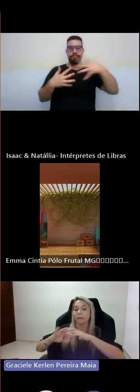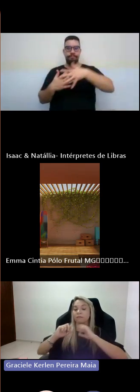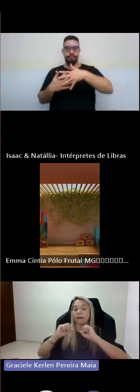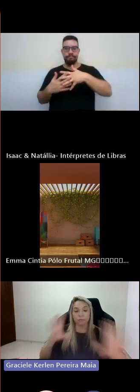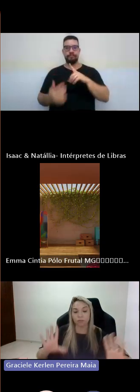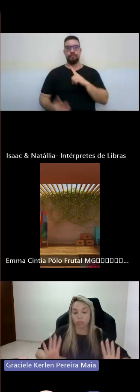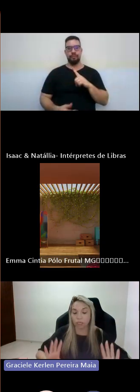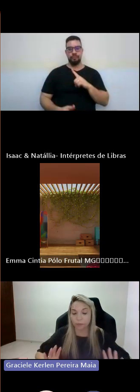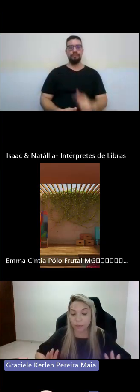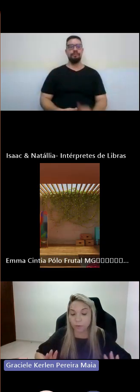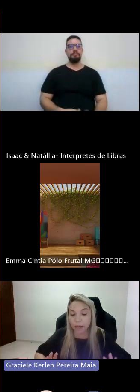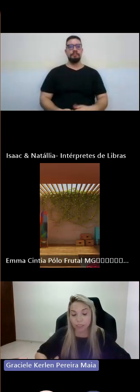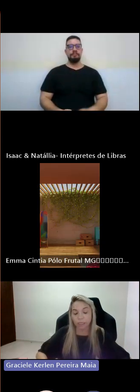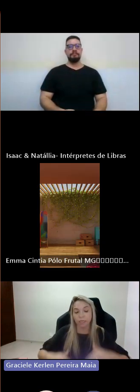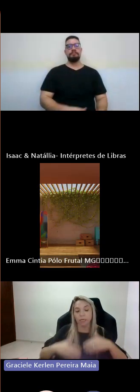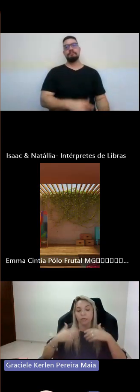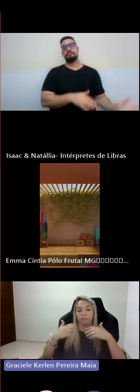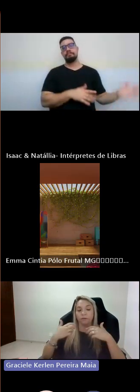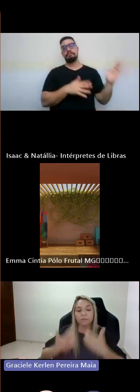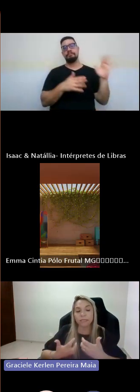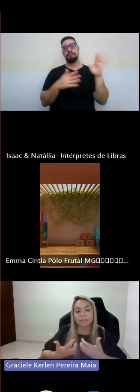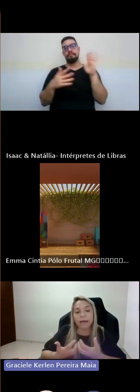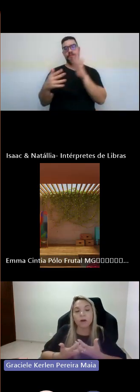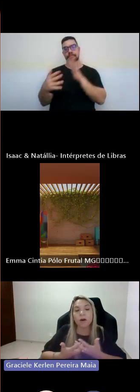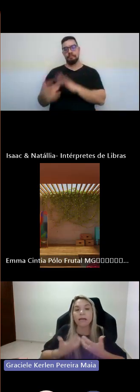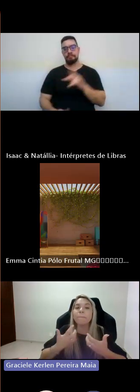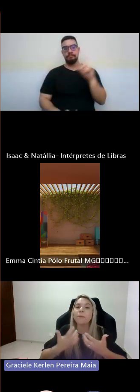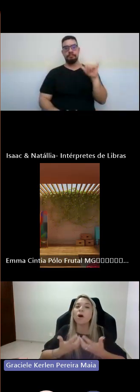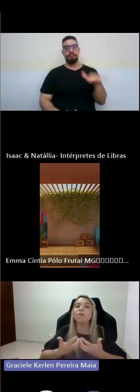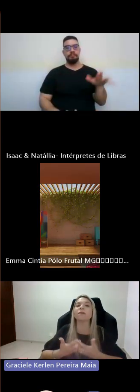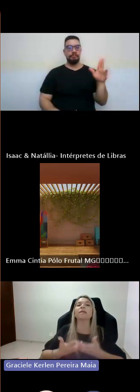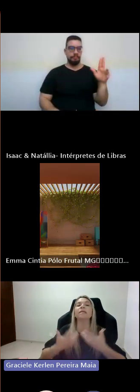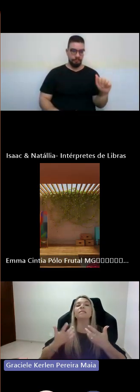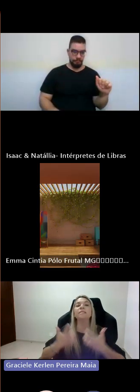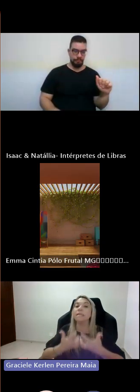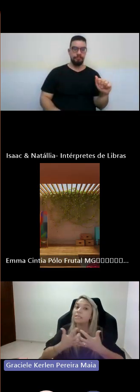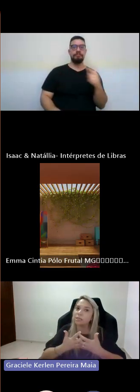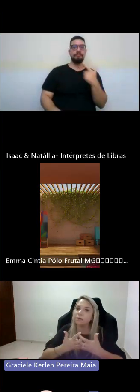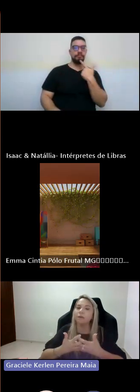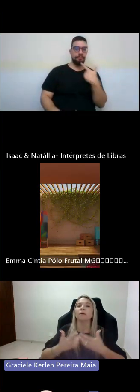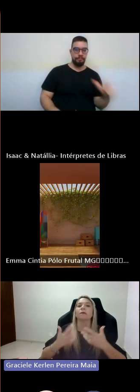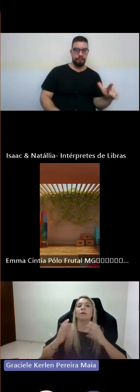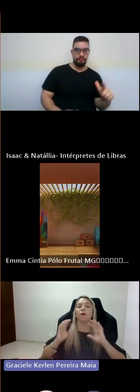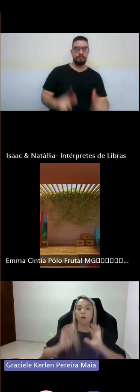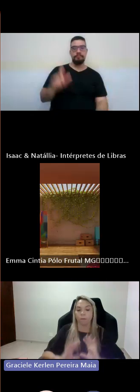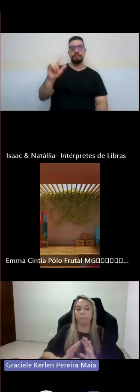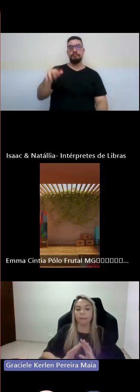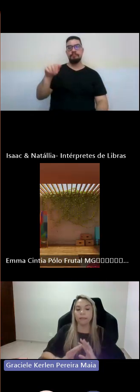aqui falamos de língua e linguagem. Vamos entrar agora na prova que existe,